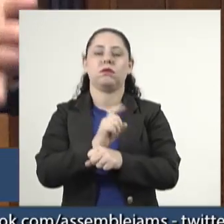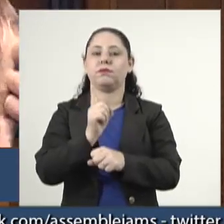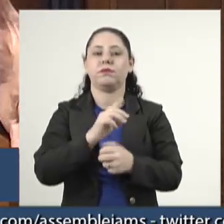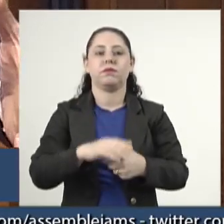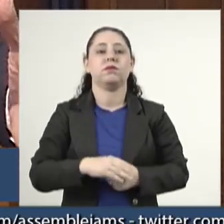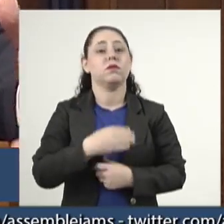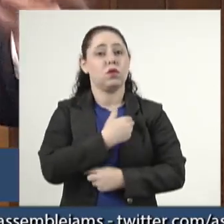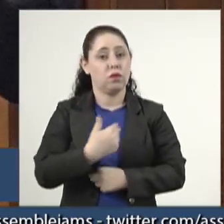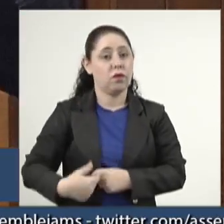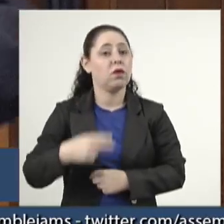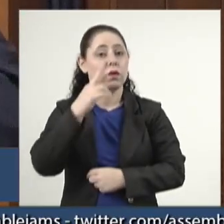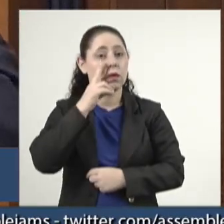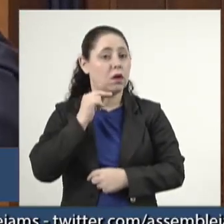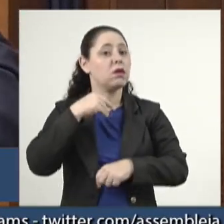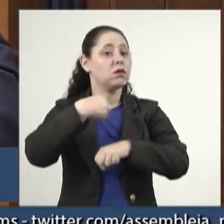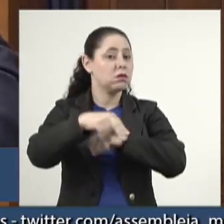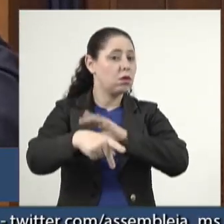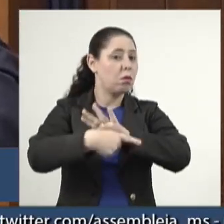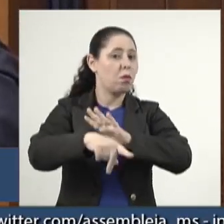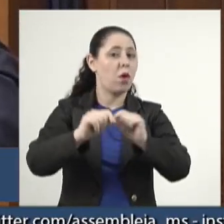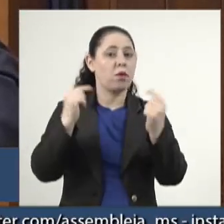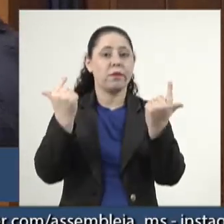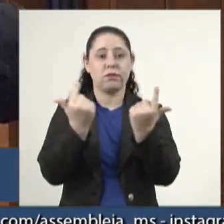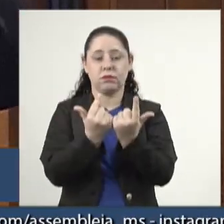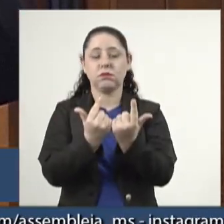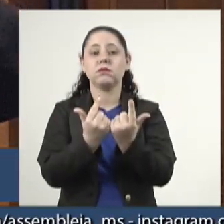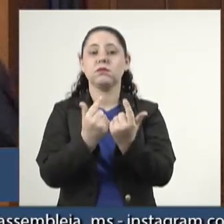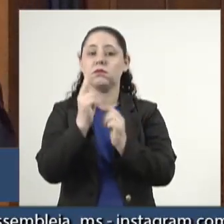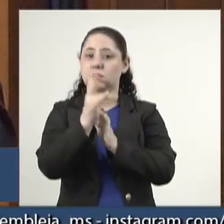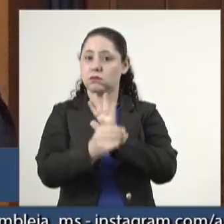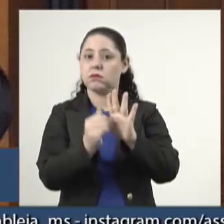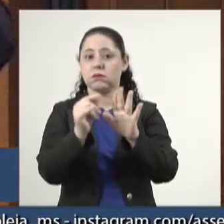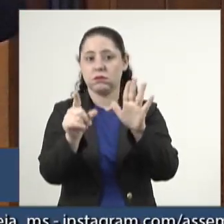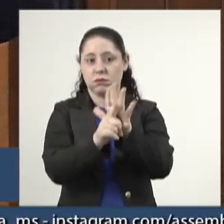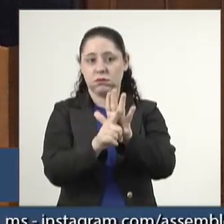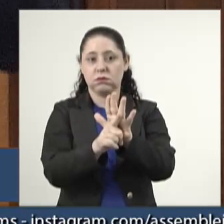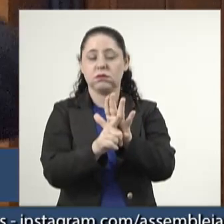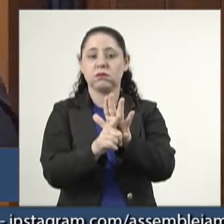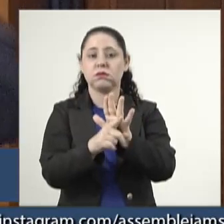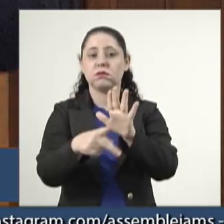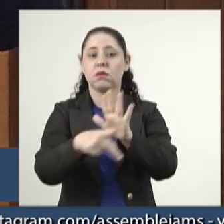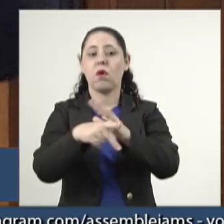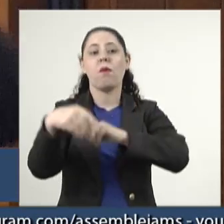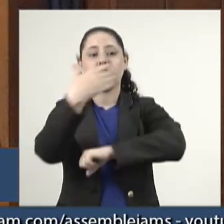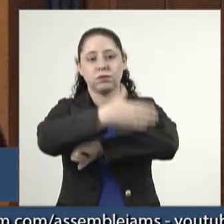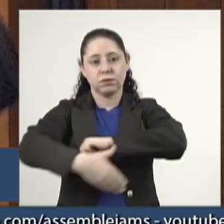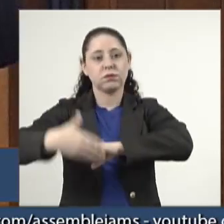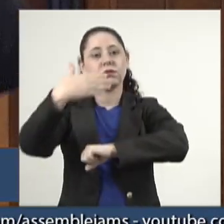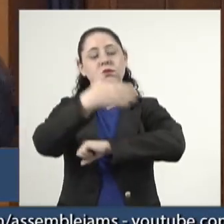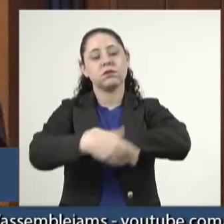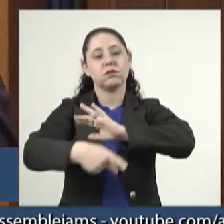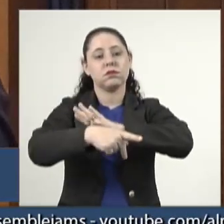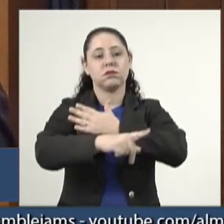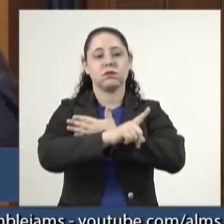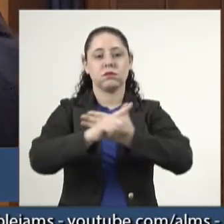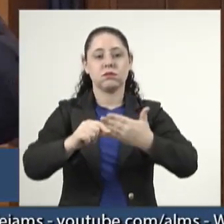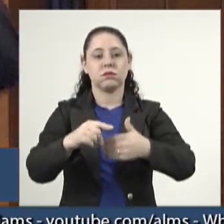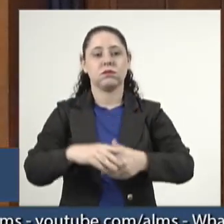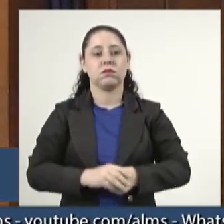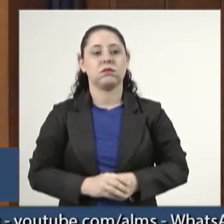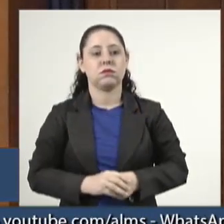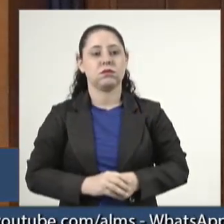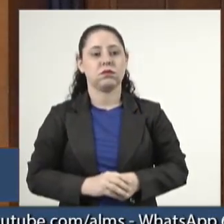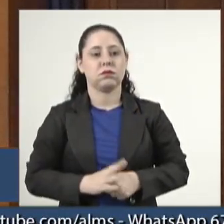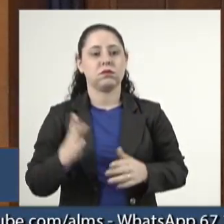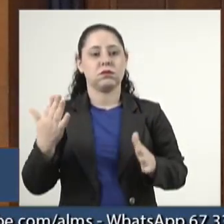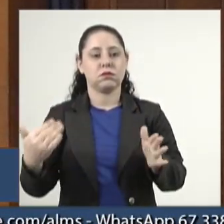o governador Riedel ficou de encaminhar para a Assembleia, né, um projeto de lei de defesa e de proteção do Pantanal. Quando